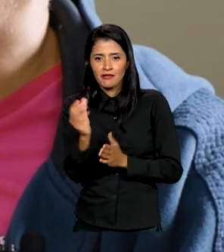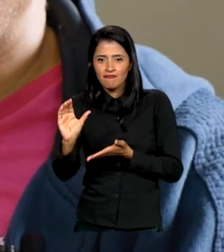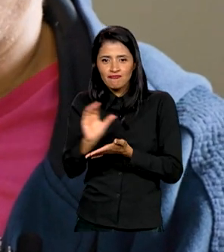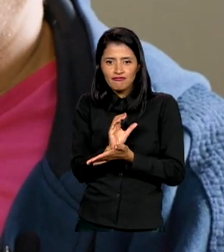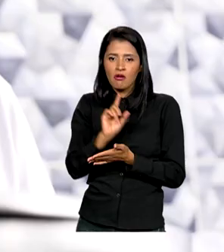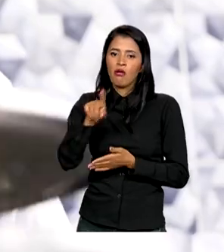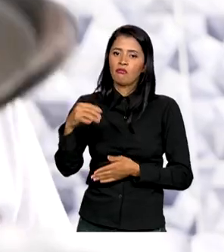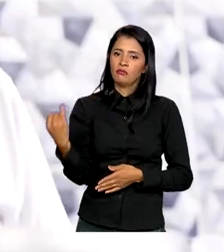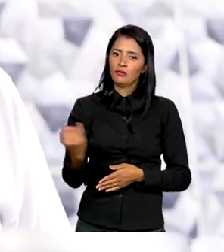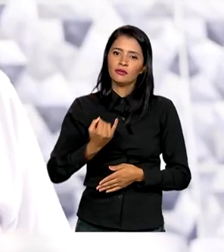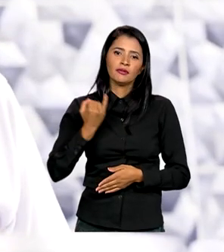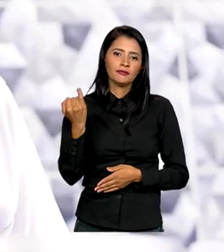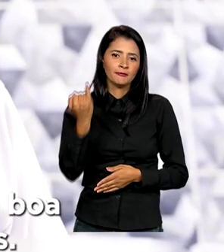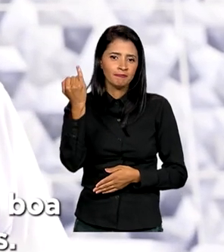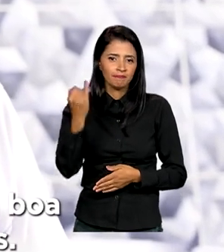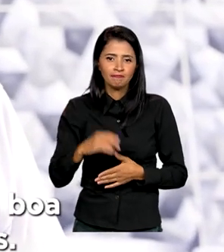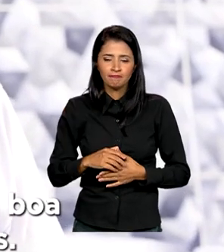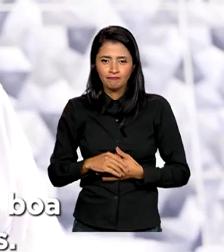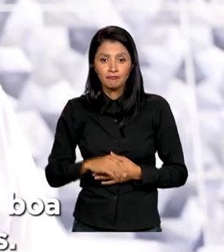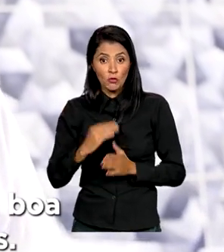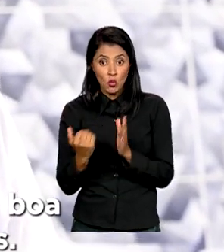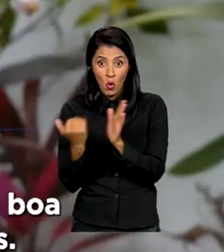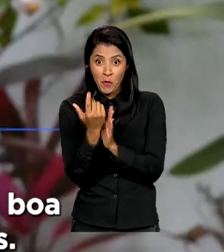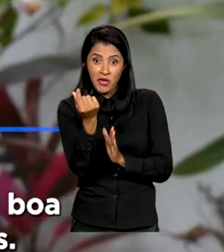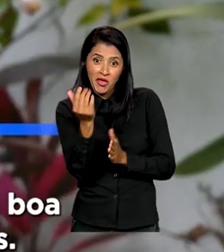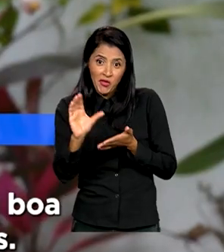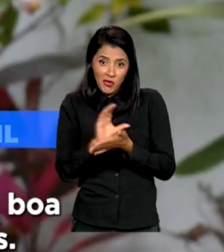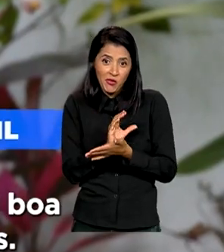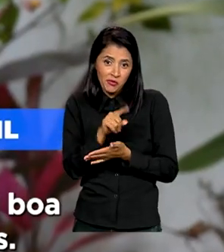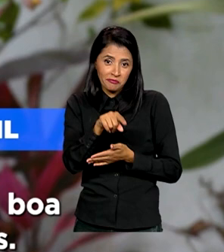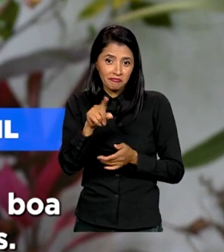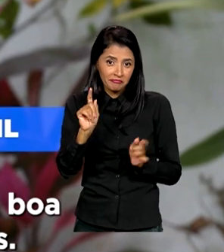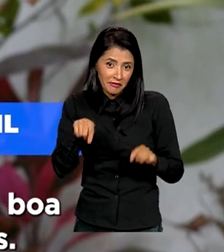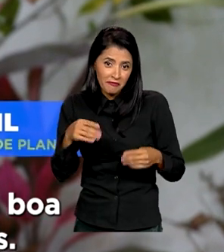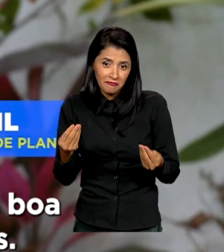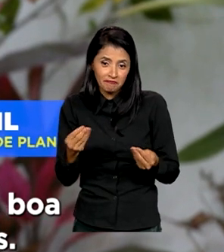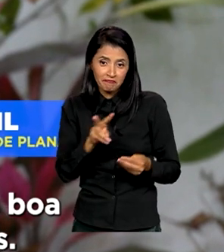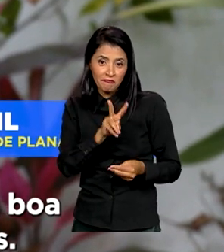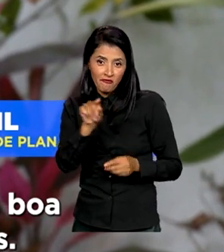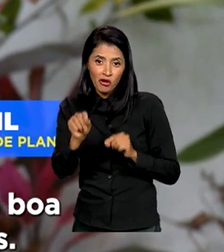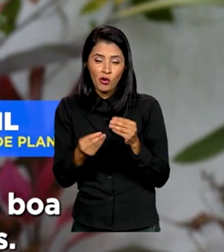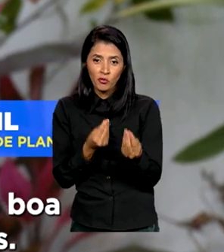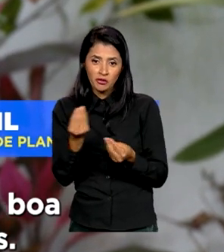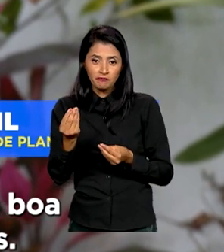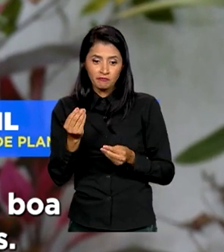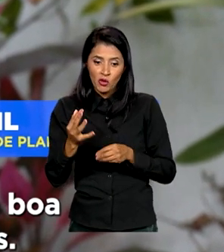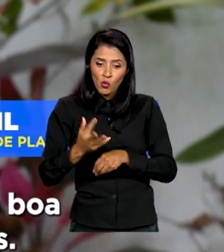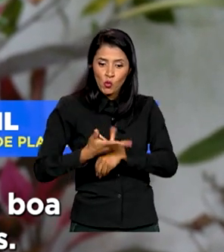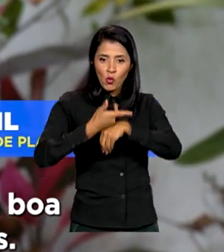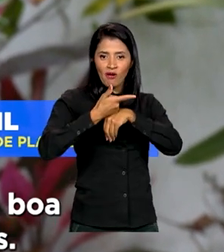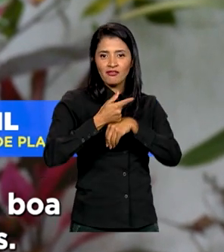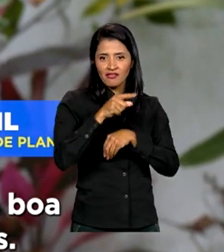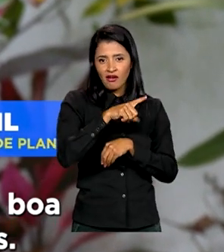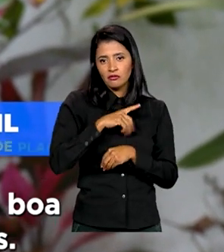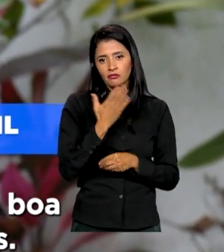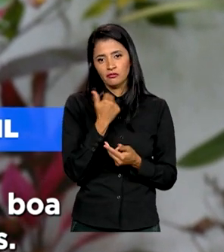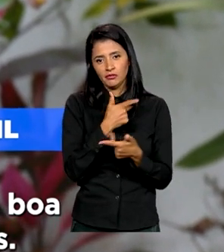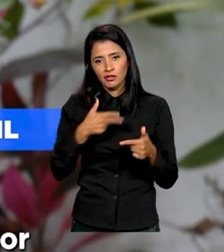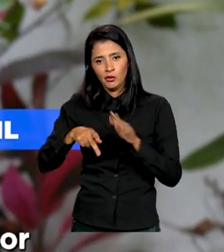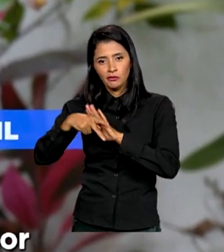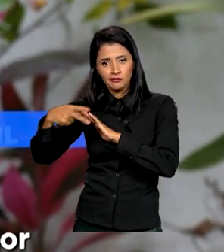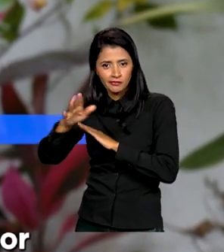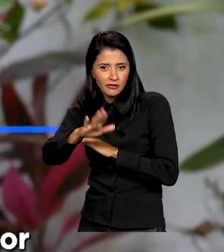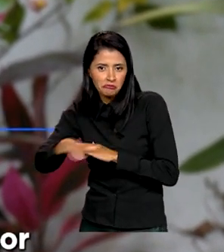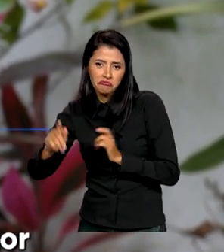muito importante. O aumento da verba, né? Vai aumentar a boa qualidade na alimentação das